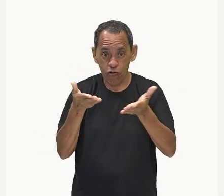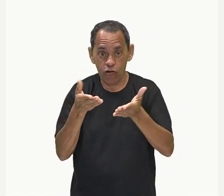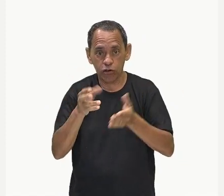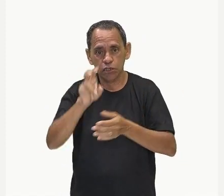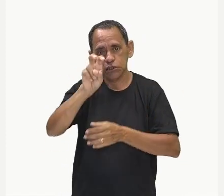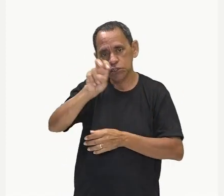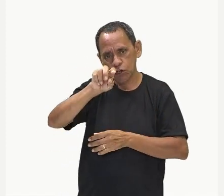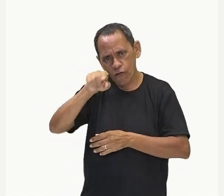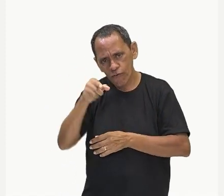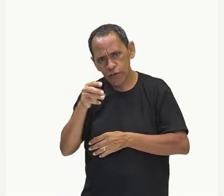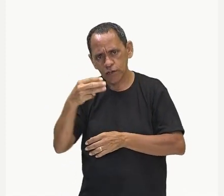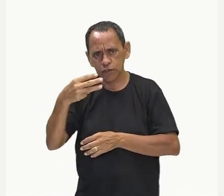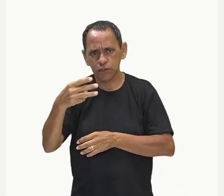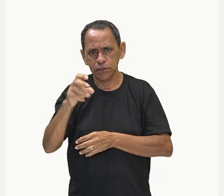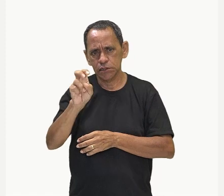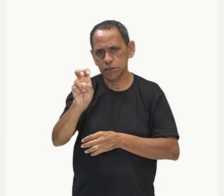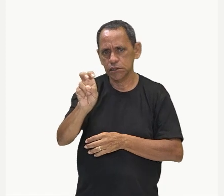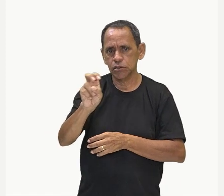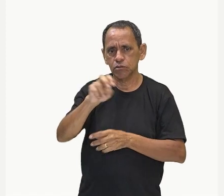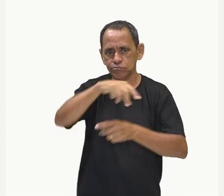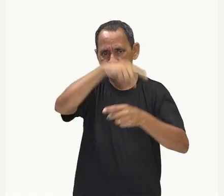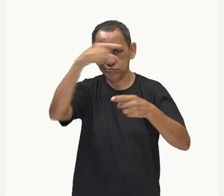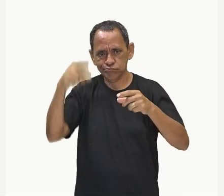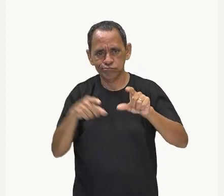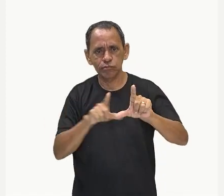5,35. Letra F.